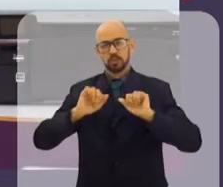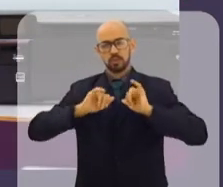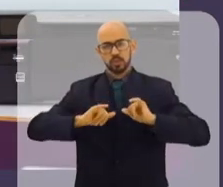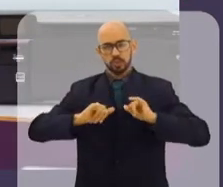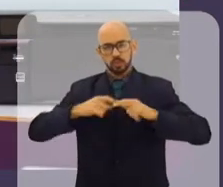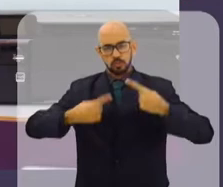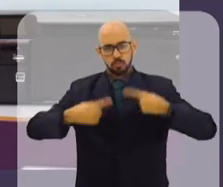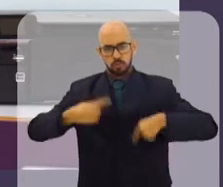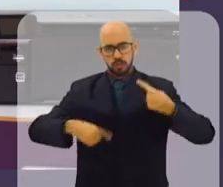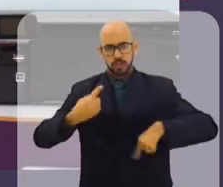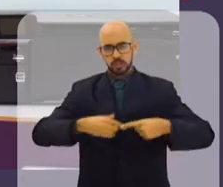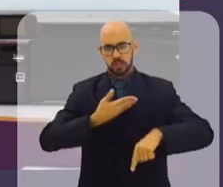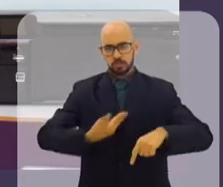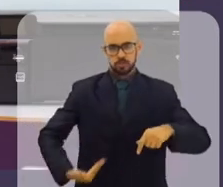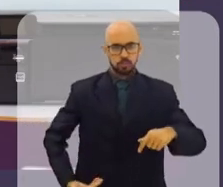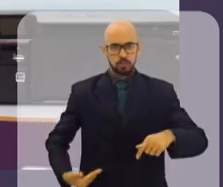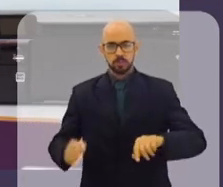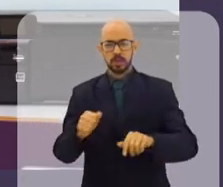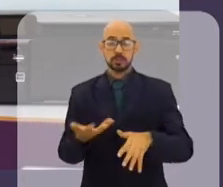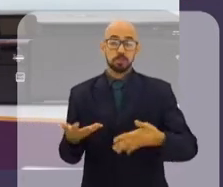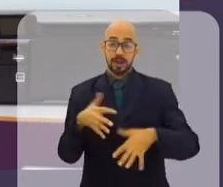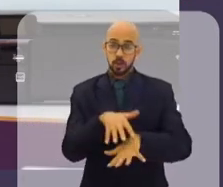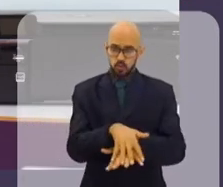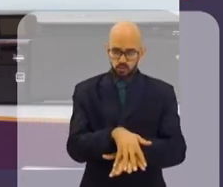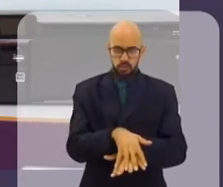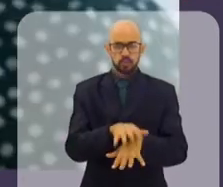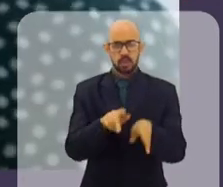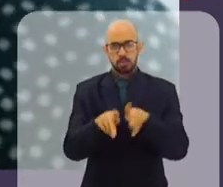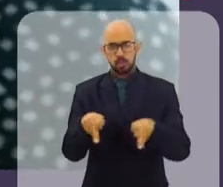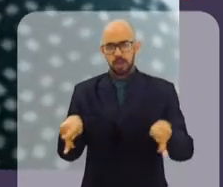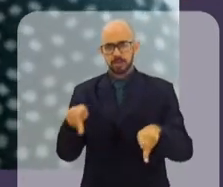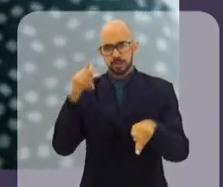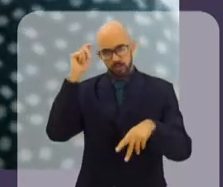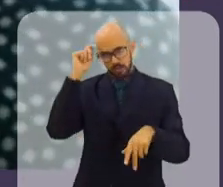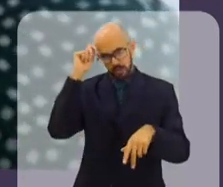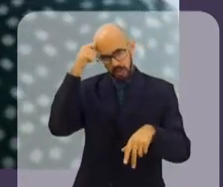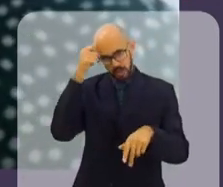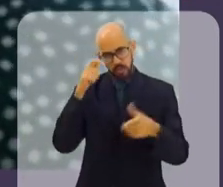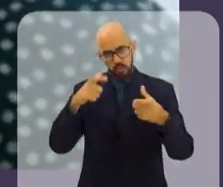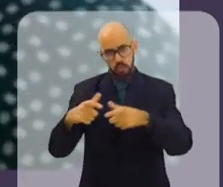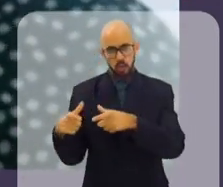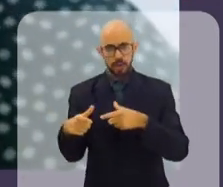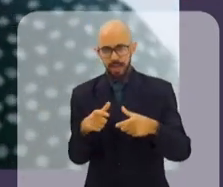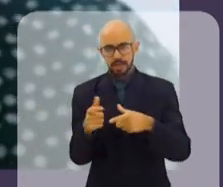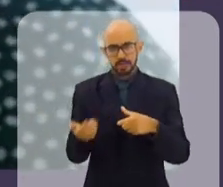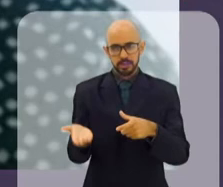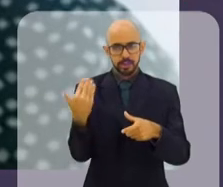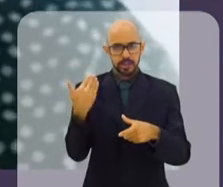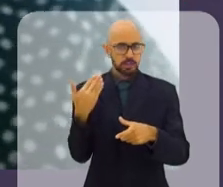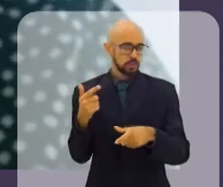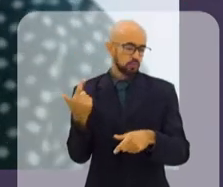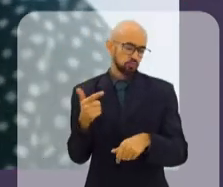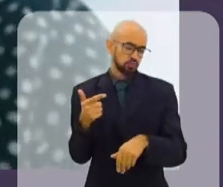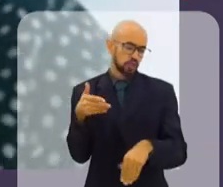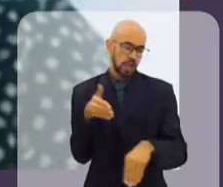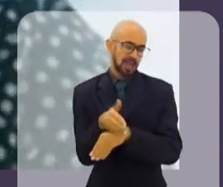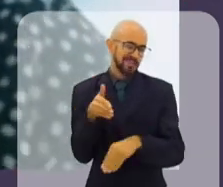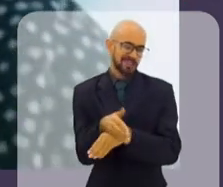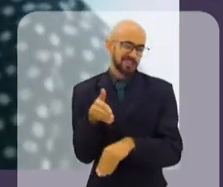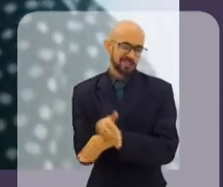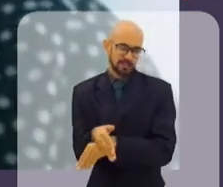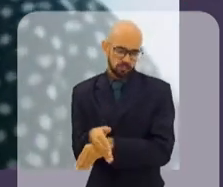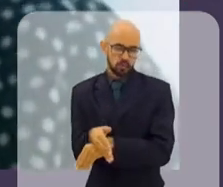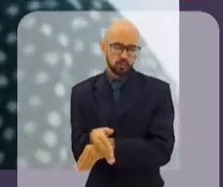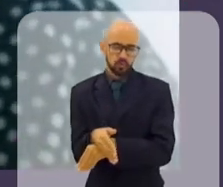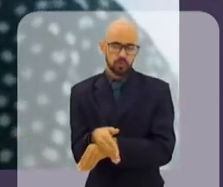ações afirmativas com o objetivo de inclusão da população negra em espaços que não eram acessíveis a